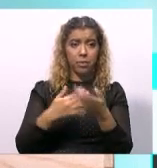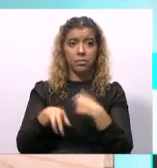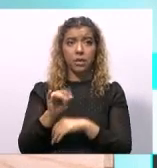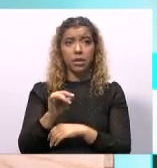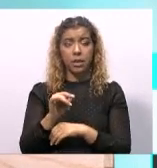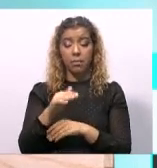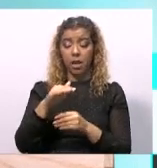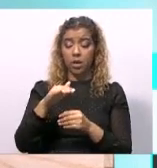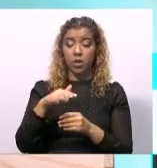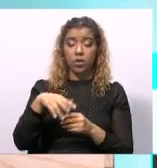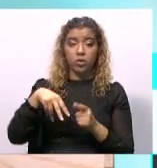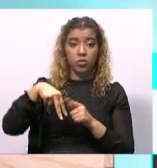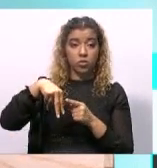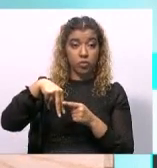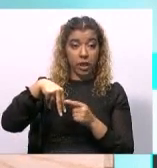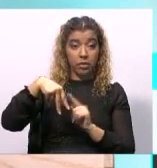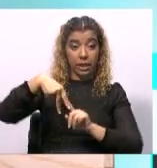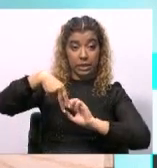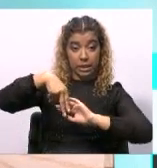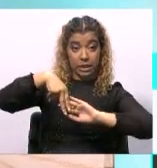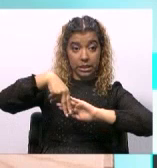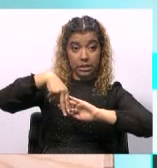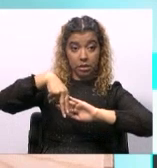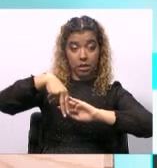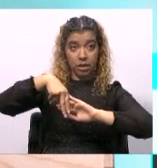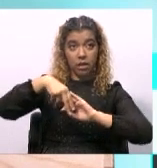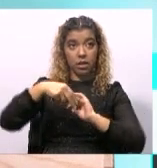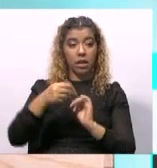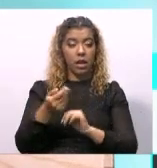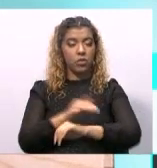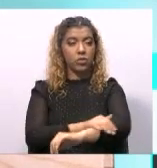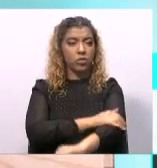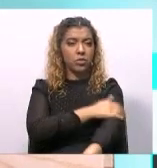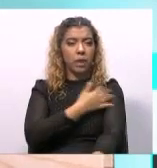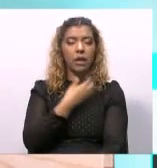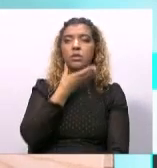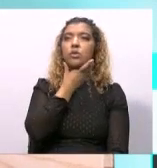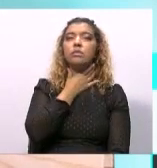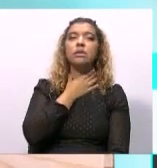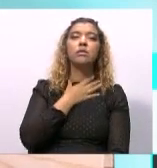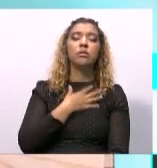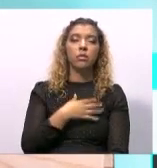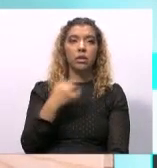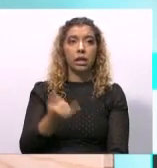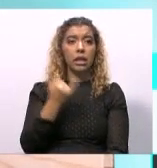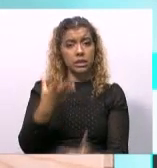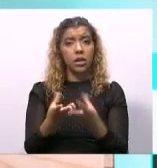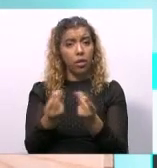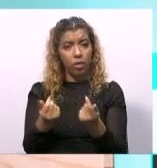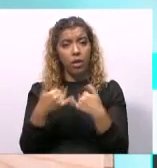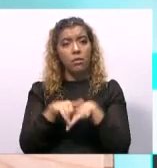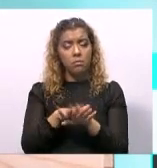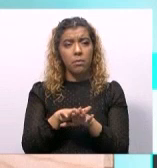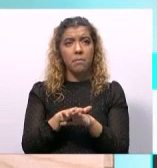do joelho, a parte de trás da perna, dá-me nos braços, dá-me no pescoço. Depois desaparece, mas